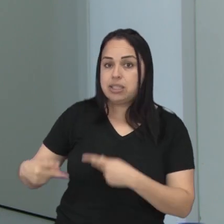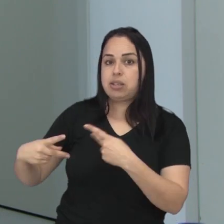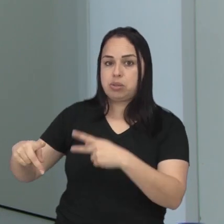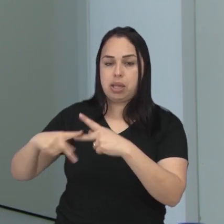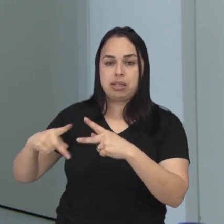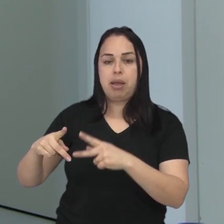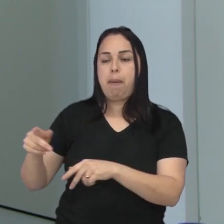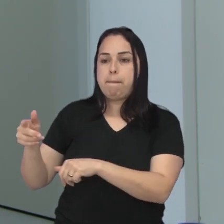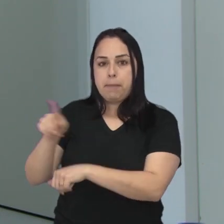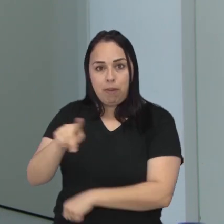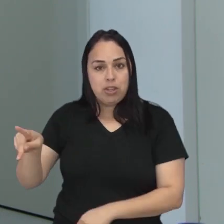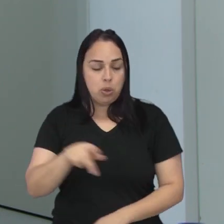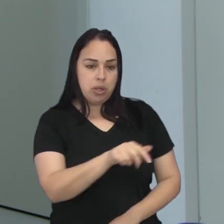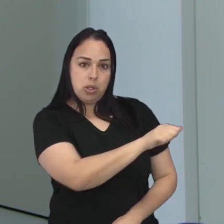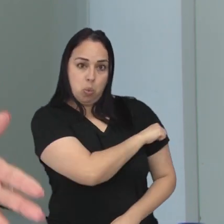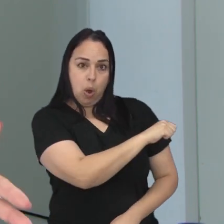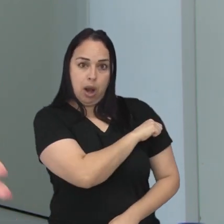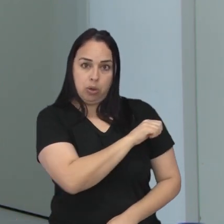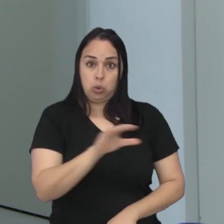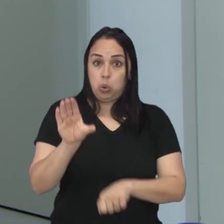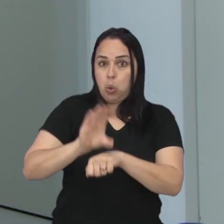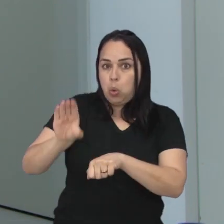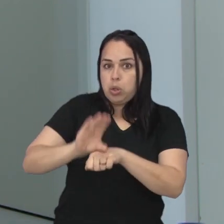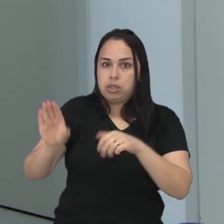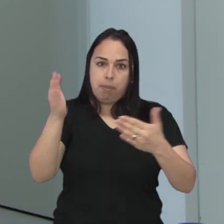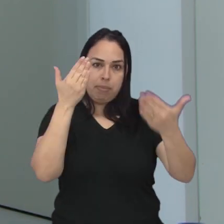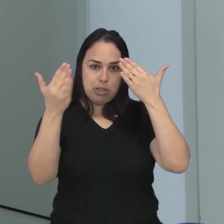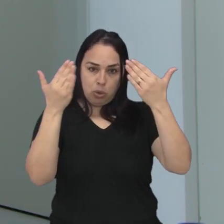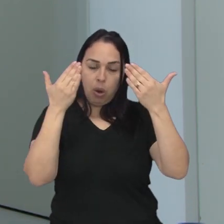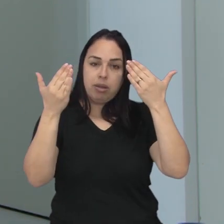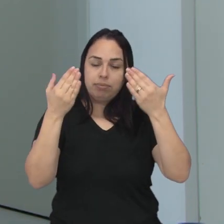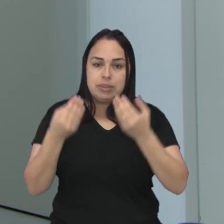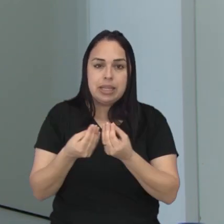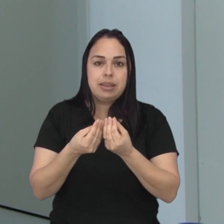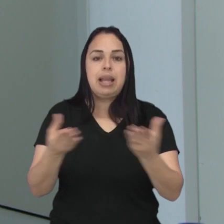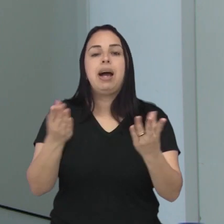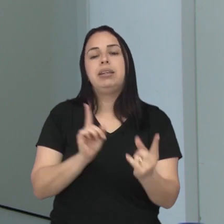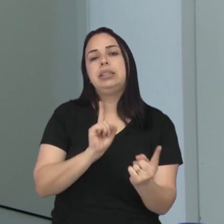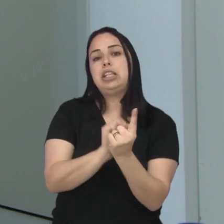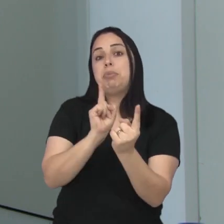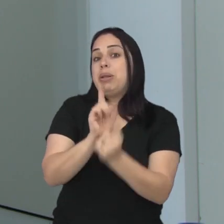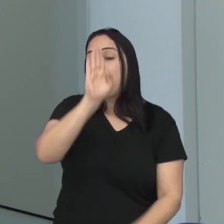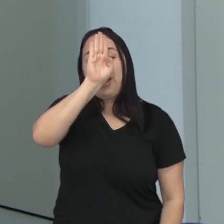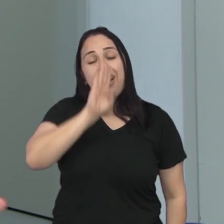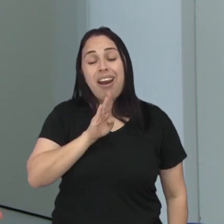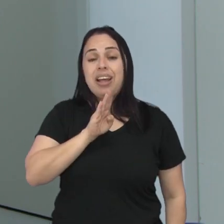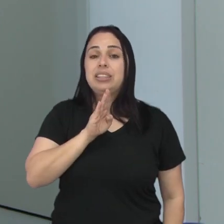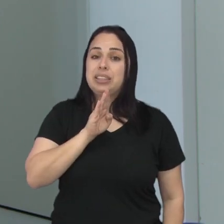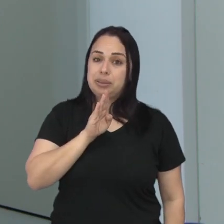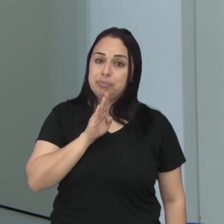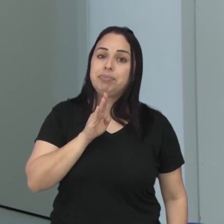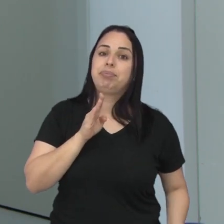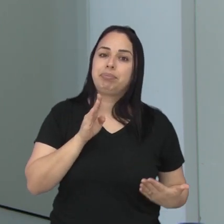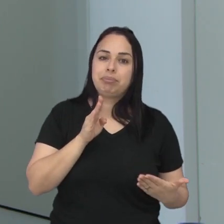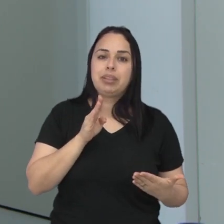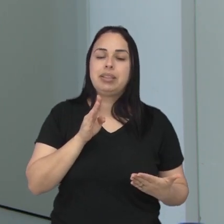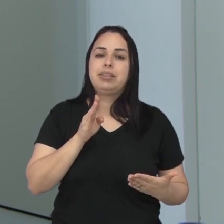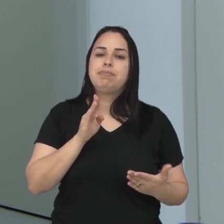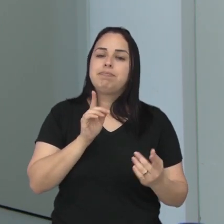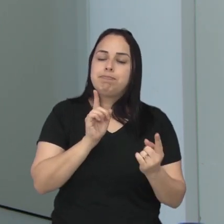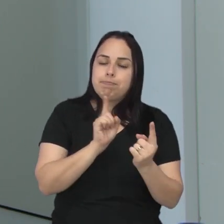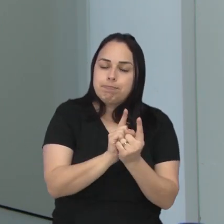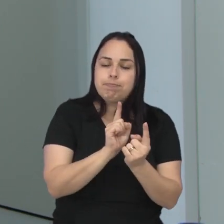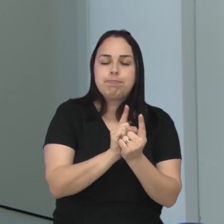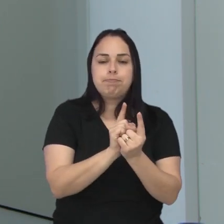Universidade de São José dos Campos, professores e alunos do curso de Psicologia oferecem atendimento gratuito à